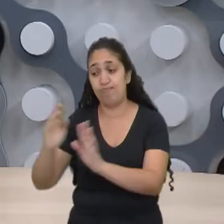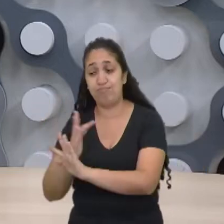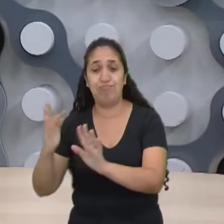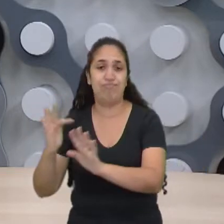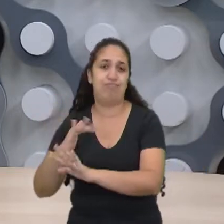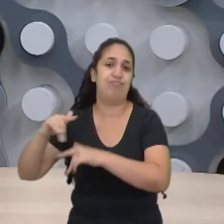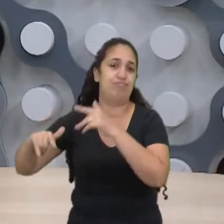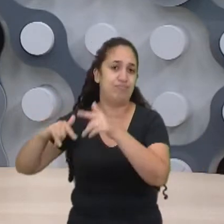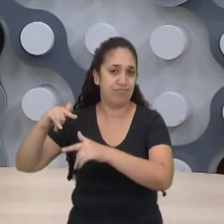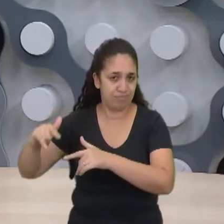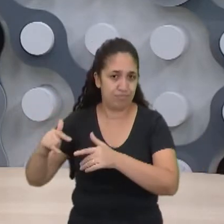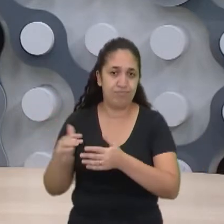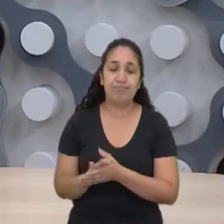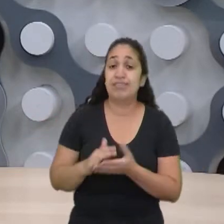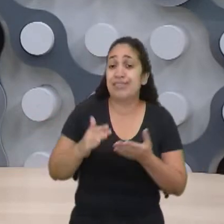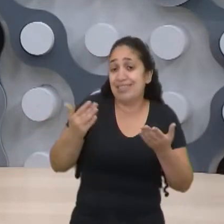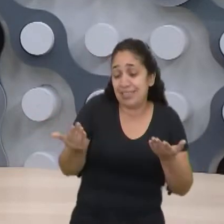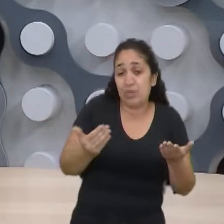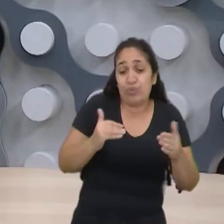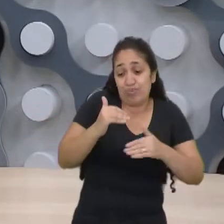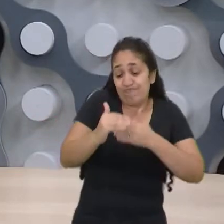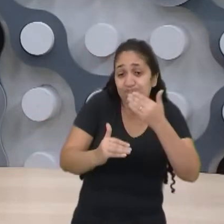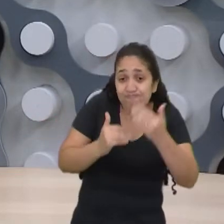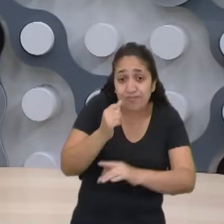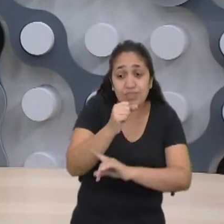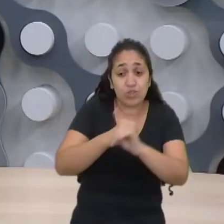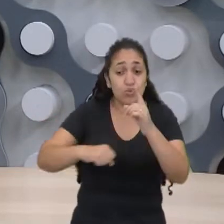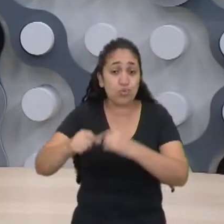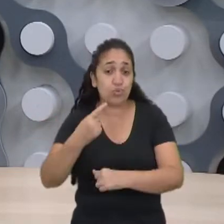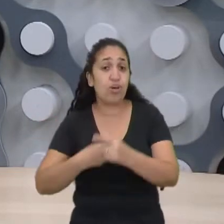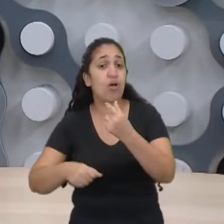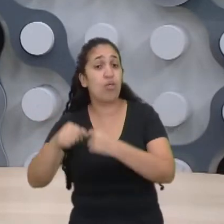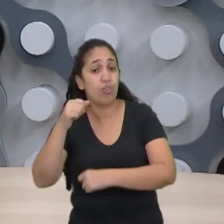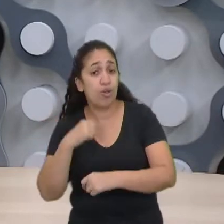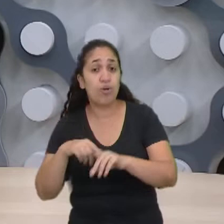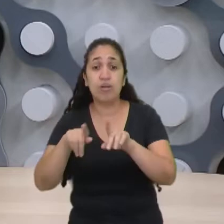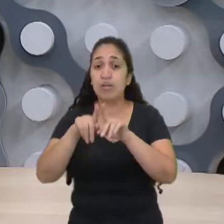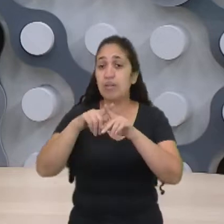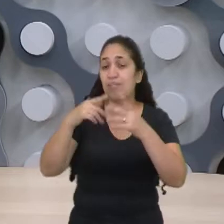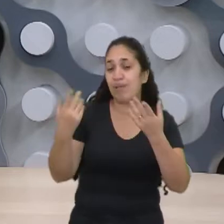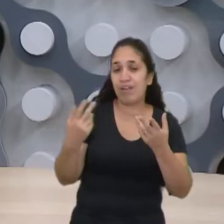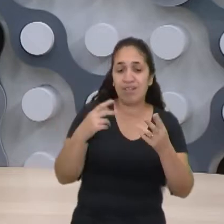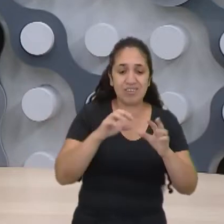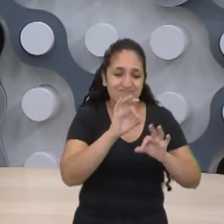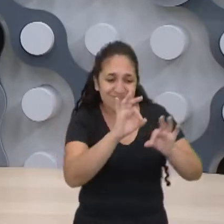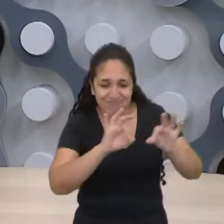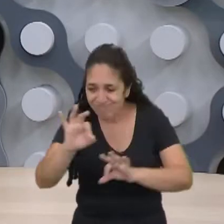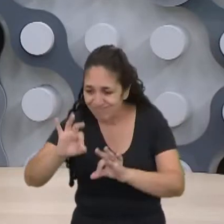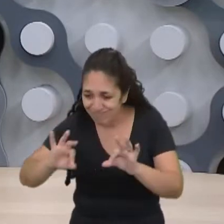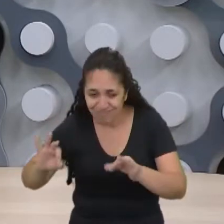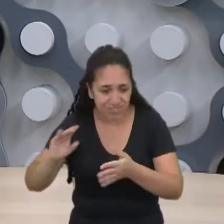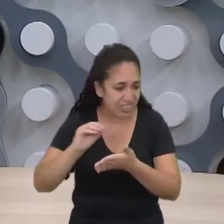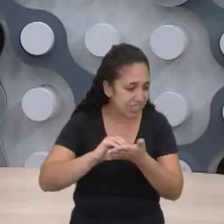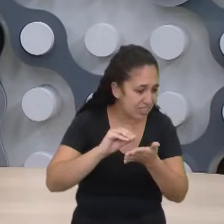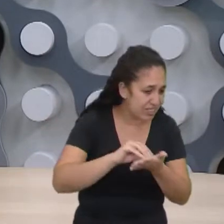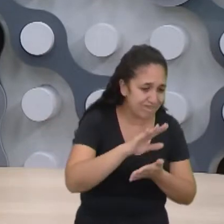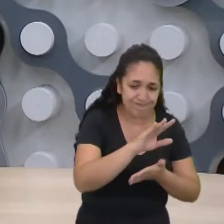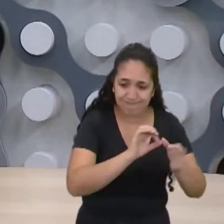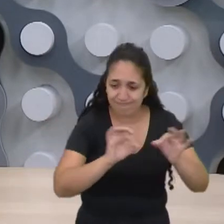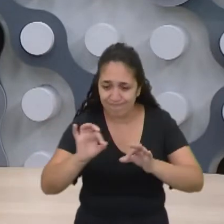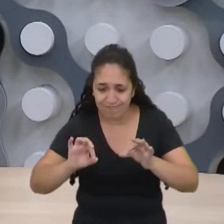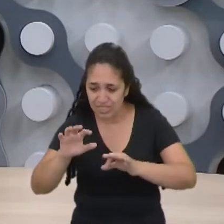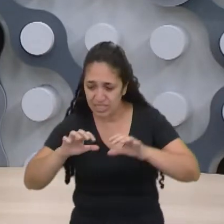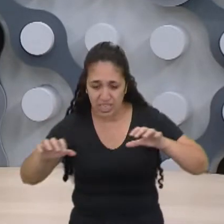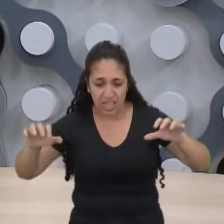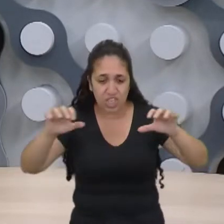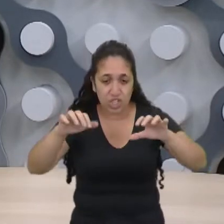cidade, né? E, logicamente, com os processos socioeconômicos e a falta de infraestrutura e organização em muitas regiões, não